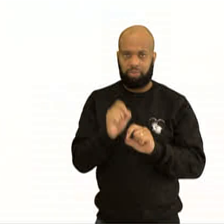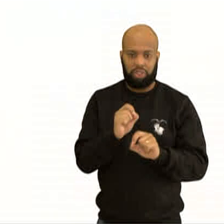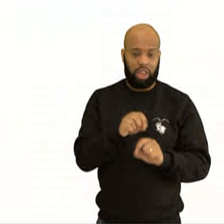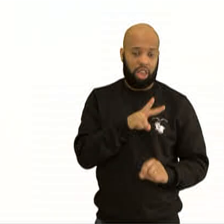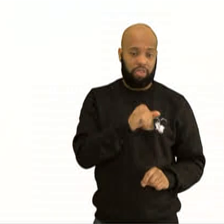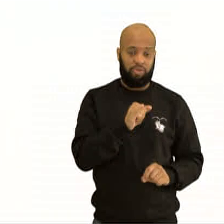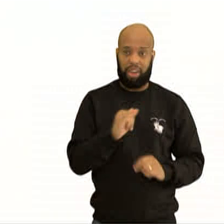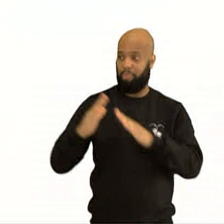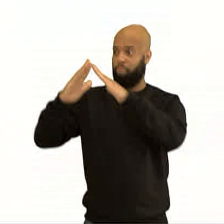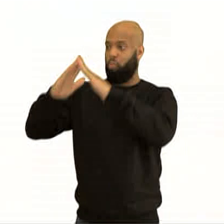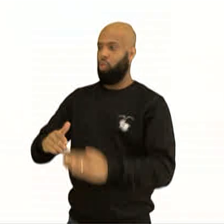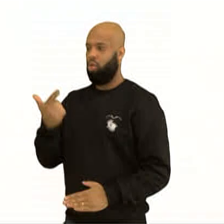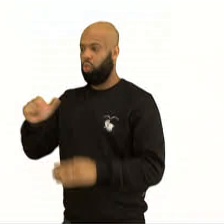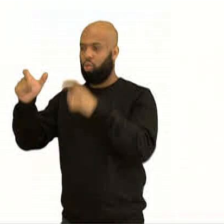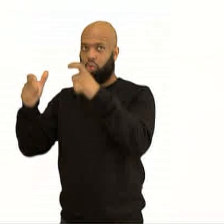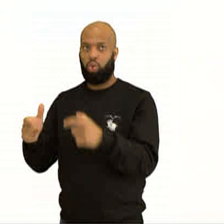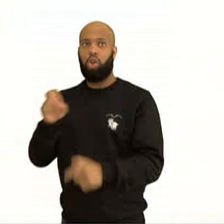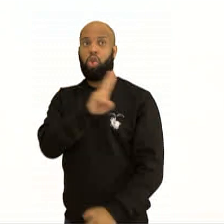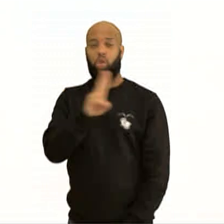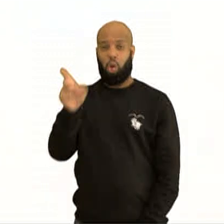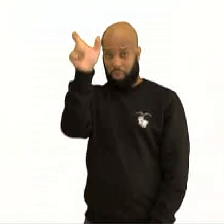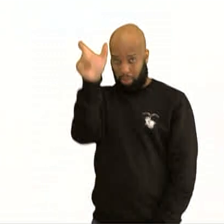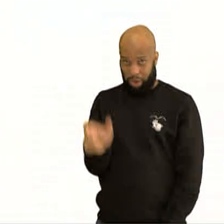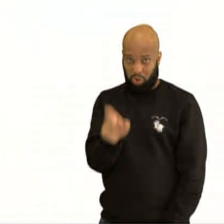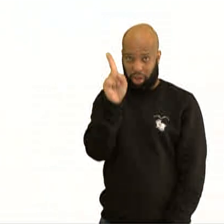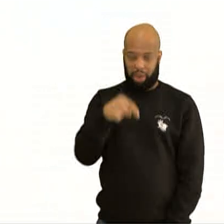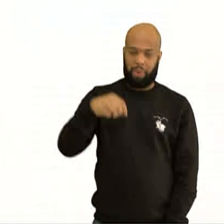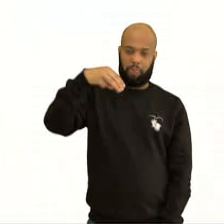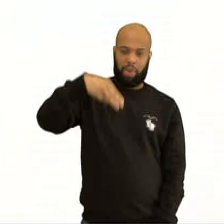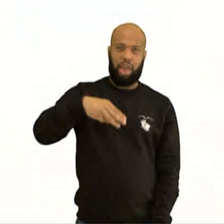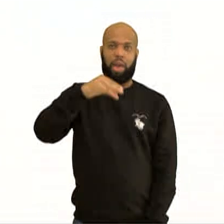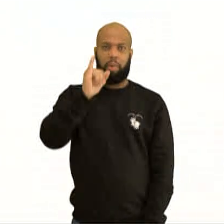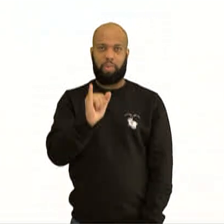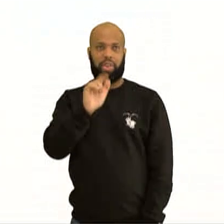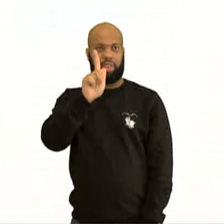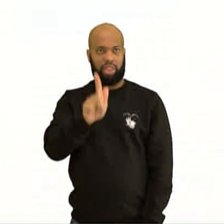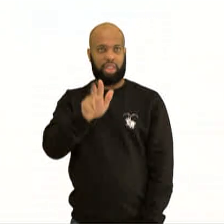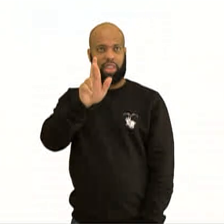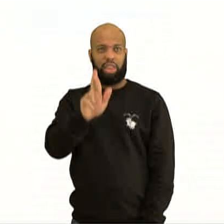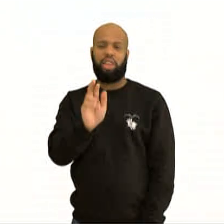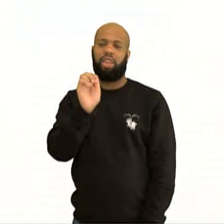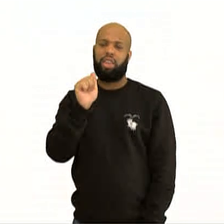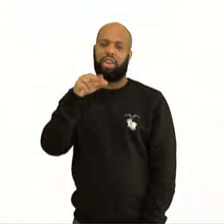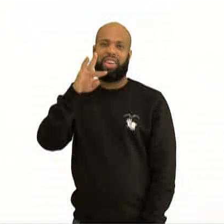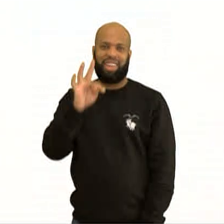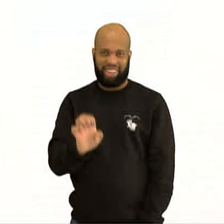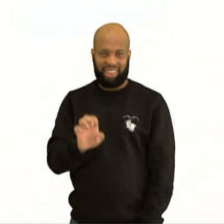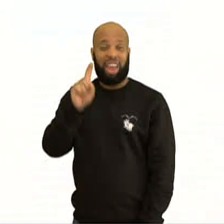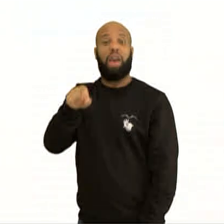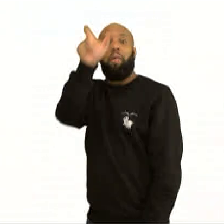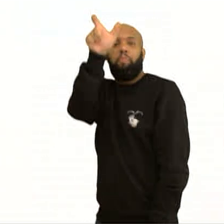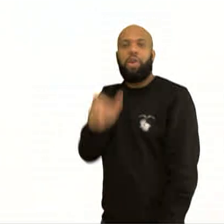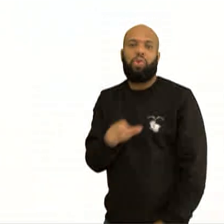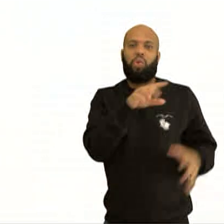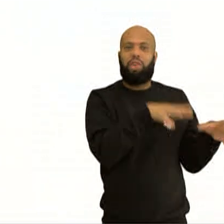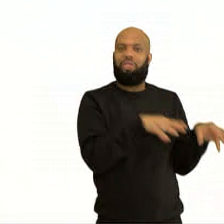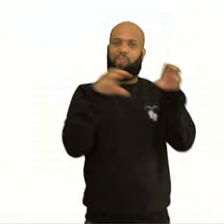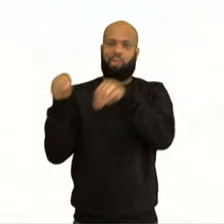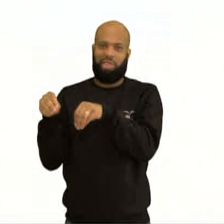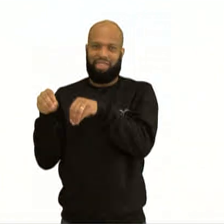fixar moradia, é o migrante. É o migrante que faz o movimento da migração,